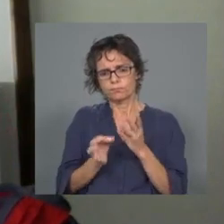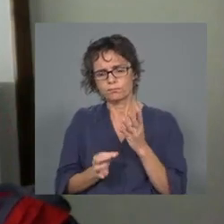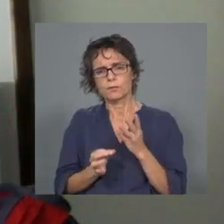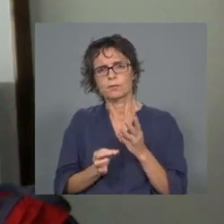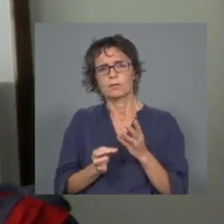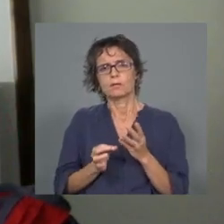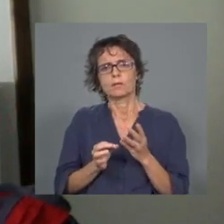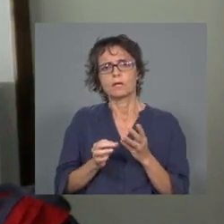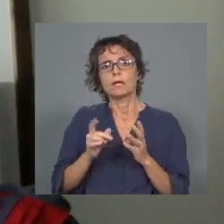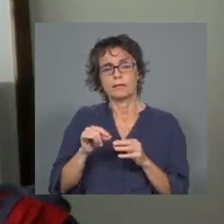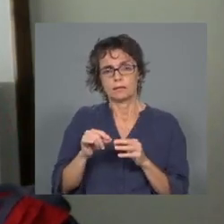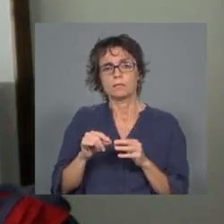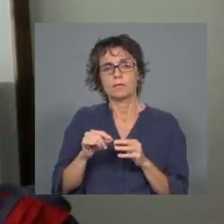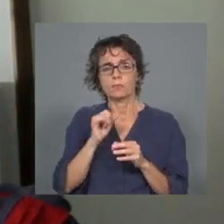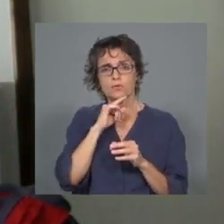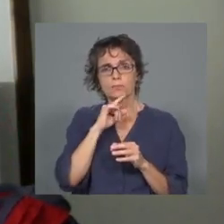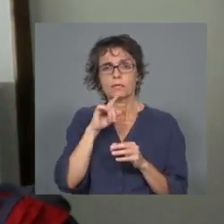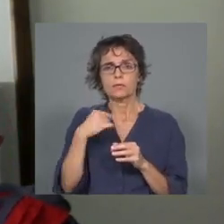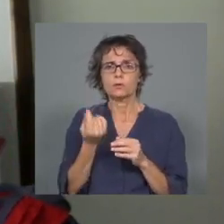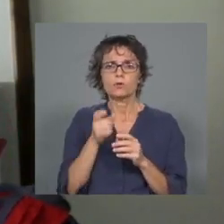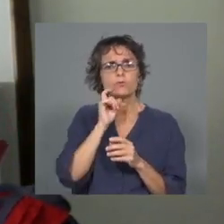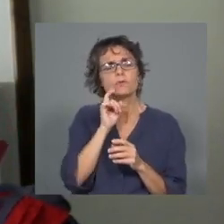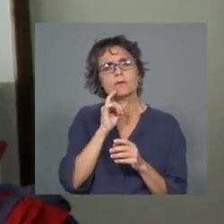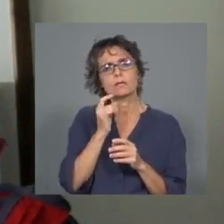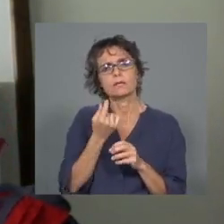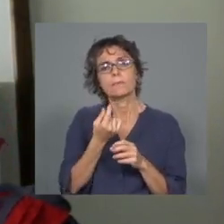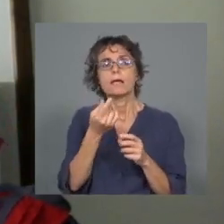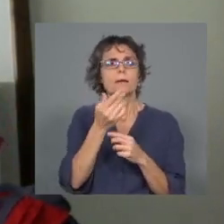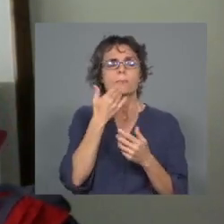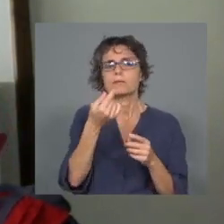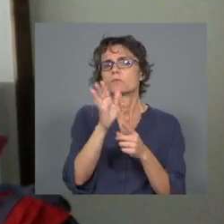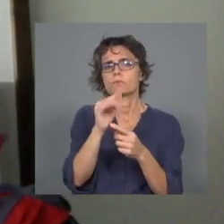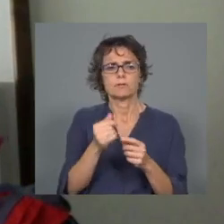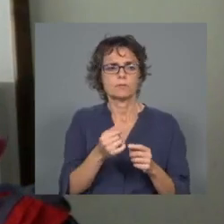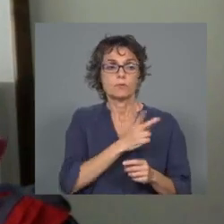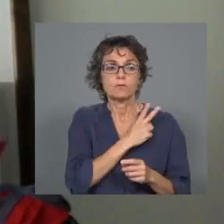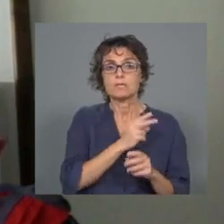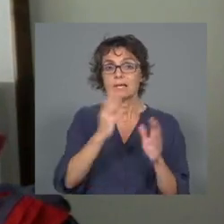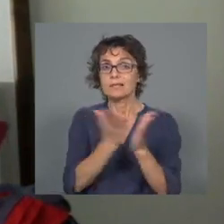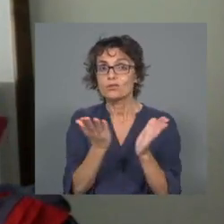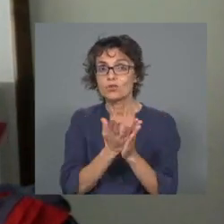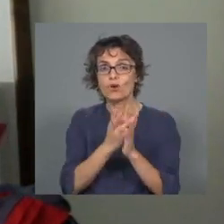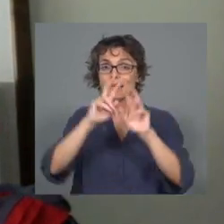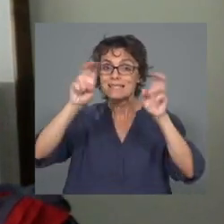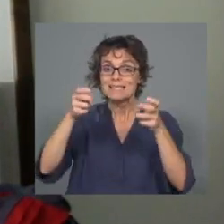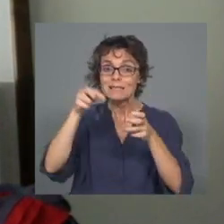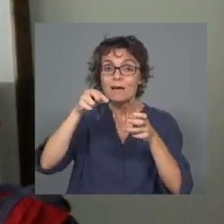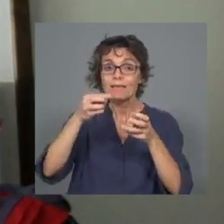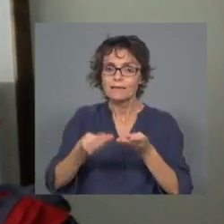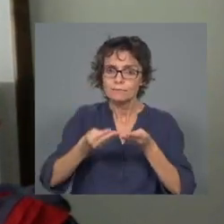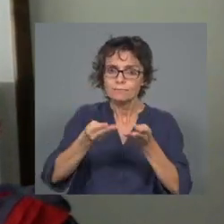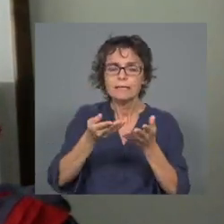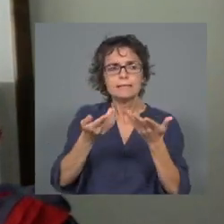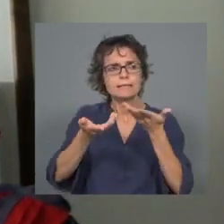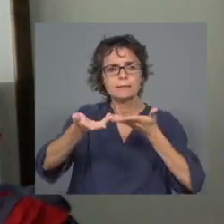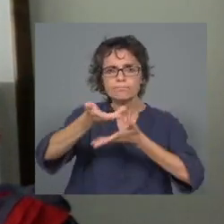esta questão da custódia dos bens comuns, pedimos que nas universidades, nas escolas, este tema do bem comum venha para cima da mesa. Não sei